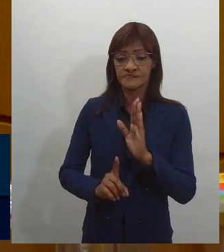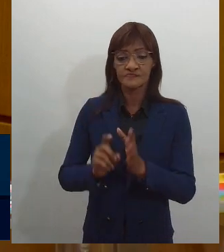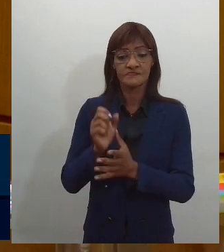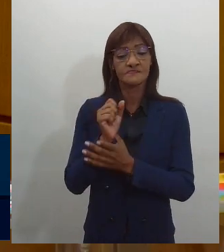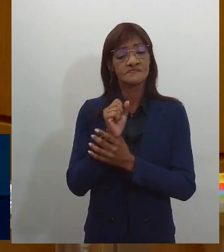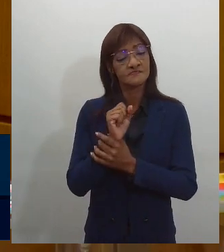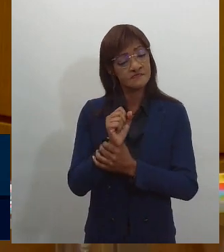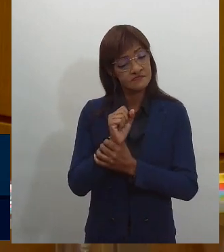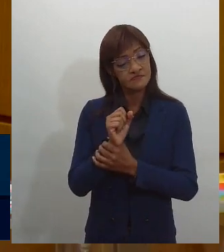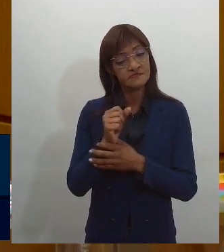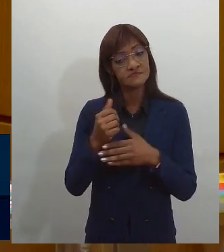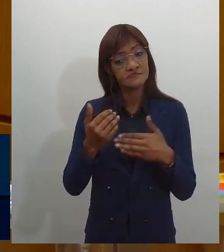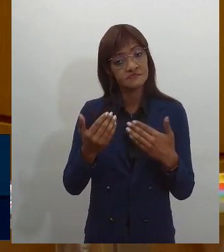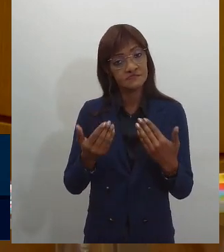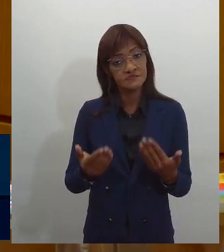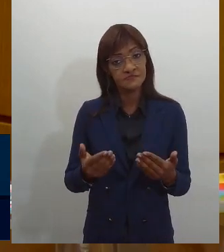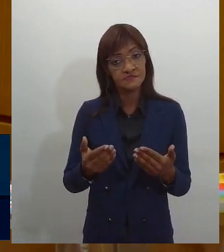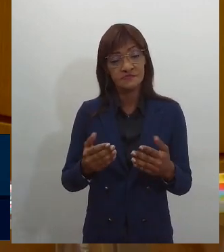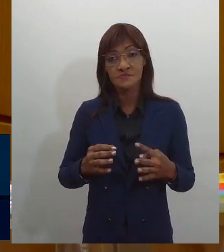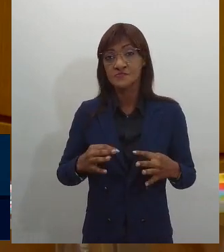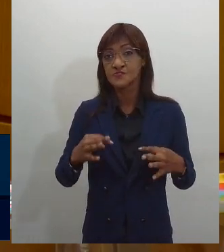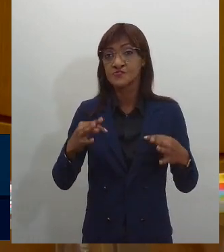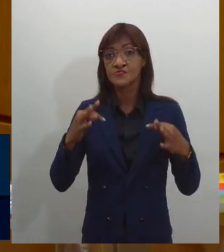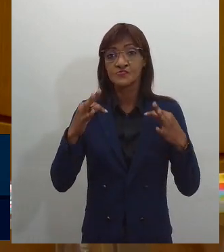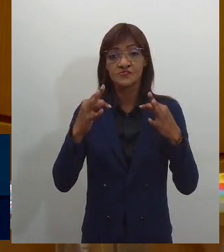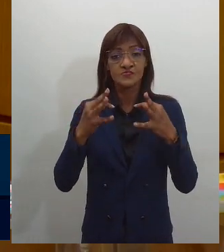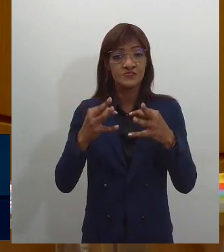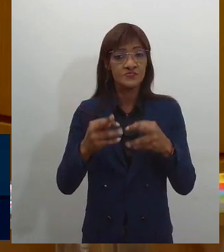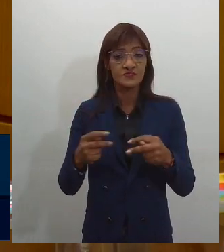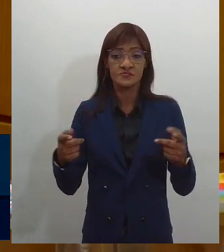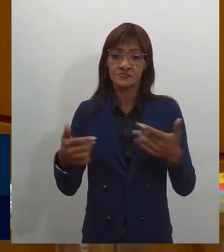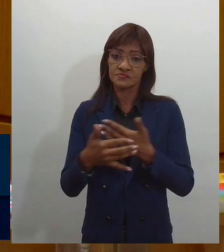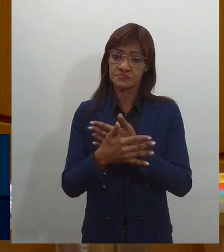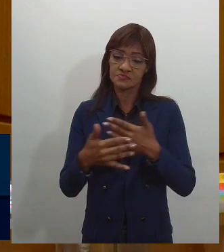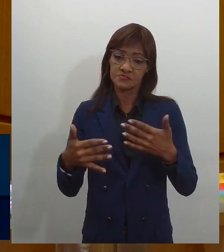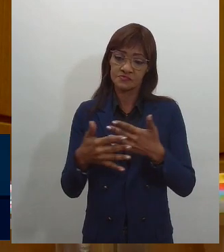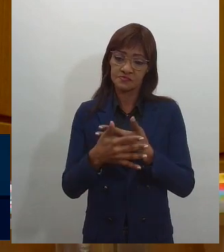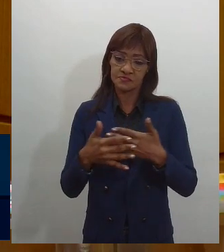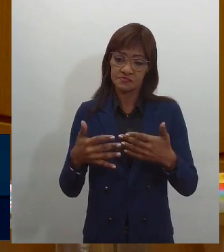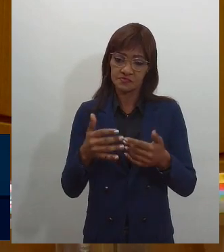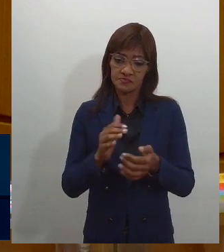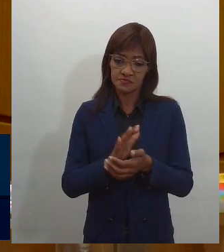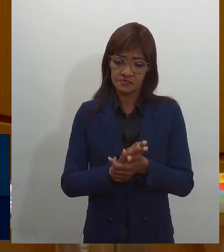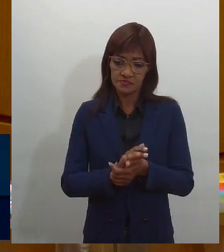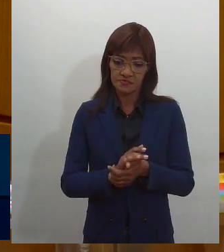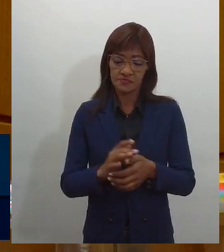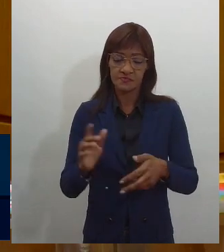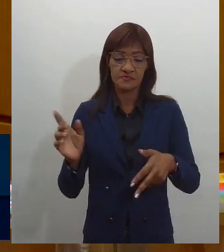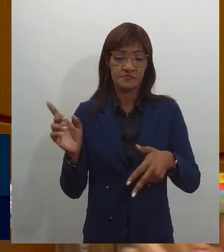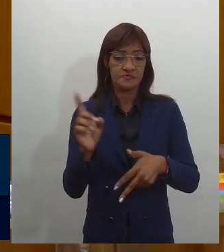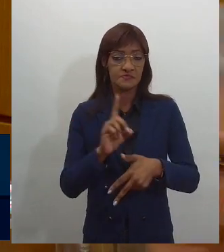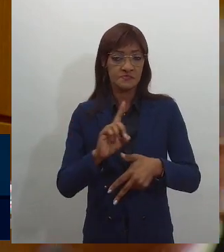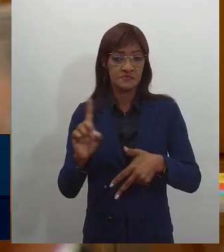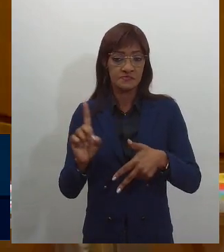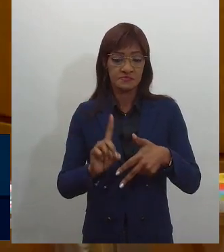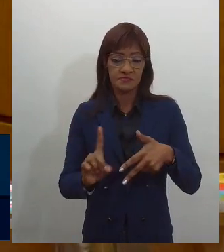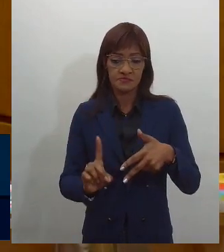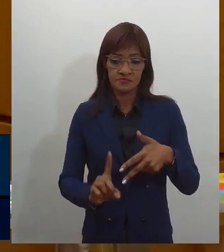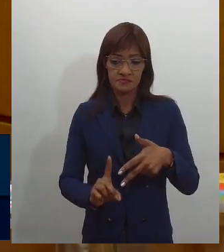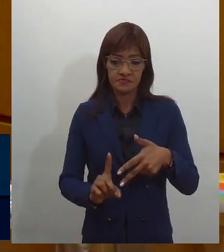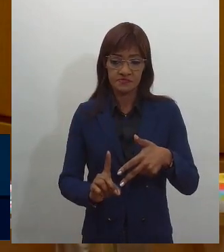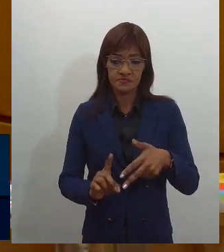urbana como na rural por pessoas com deficiência e com mobilidade reduzida.